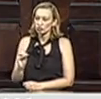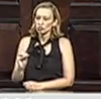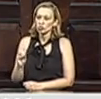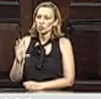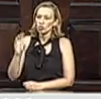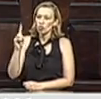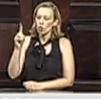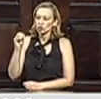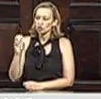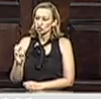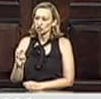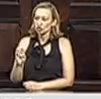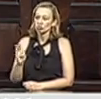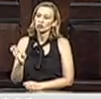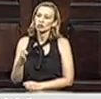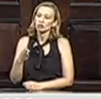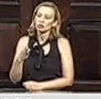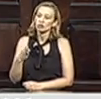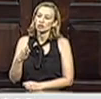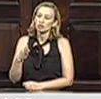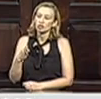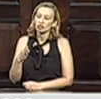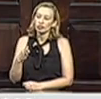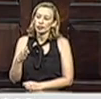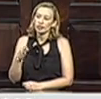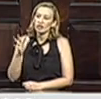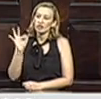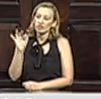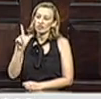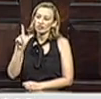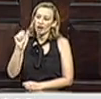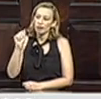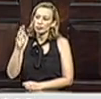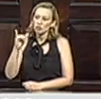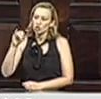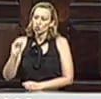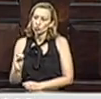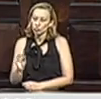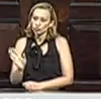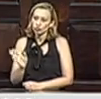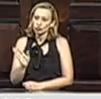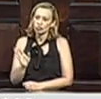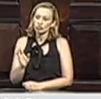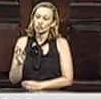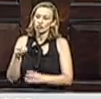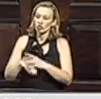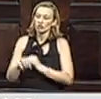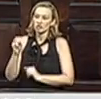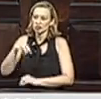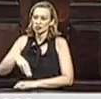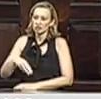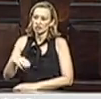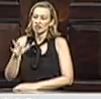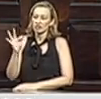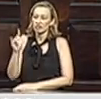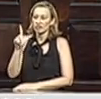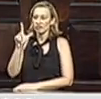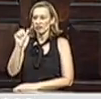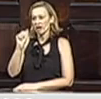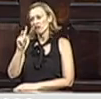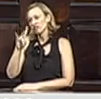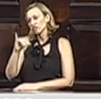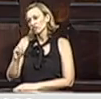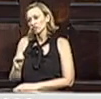Bittencourt, Coronel Jairo, Dica, Dionísio Lins, Fábio Silva, Figueiredo vota sim. Flávio Serafini, deputado